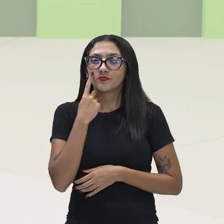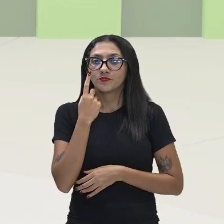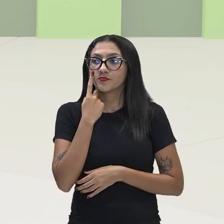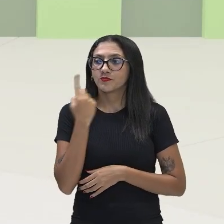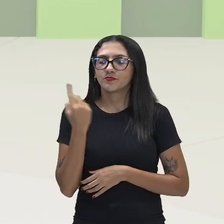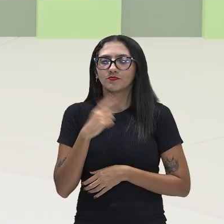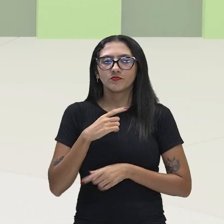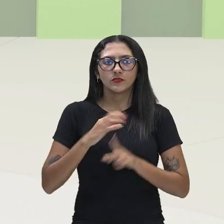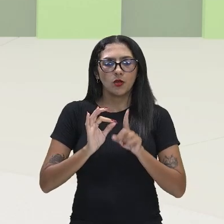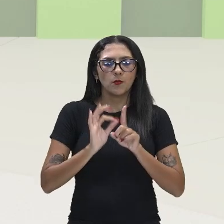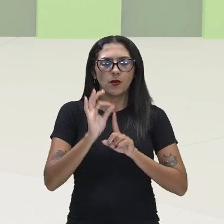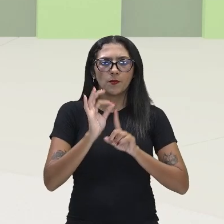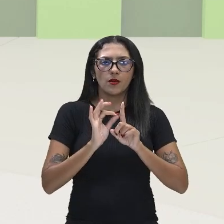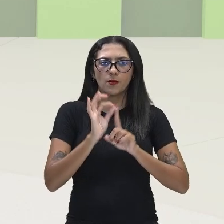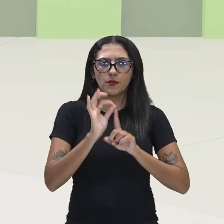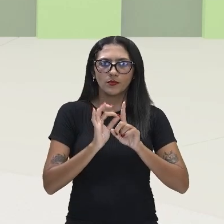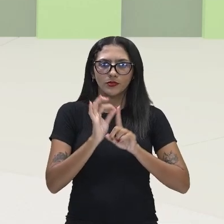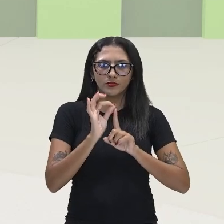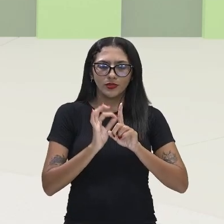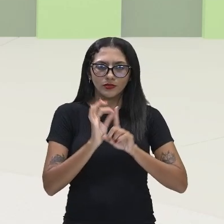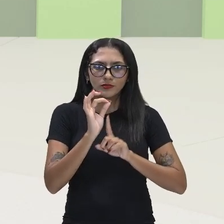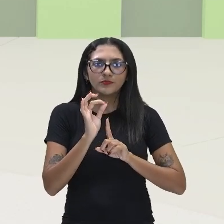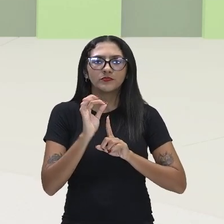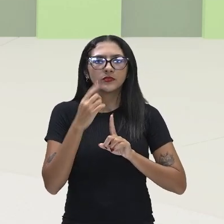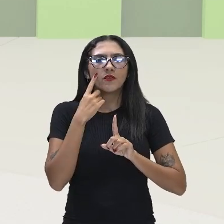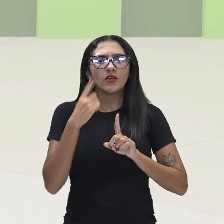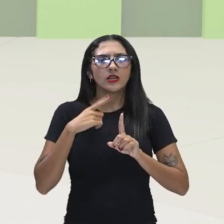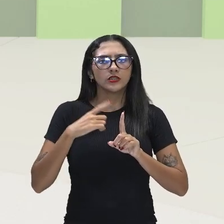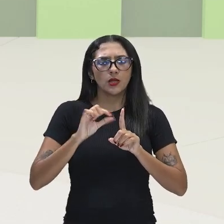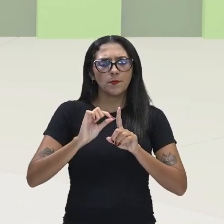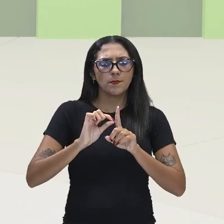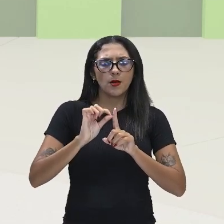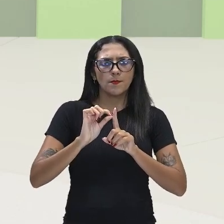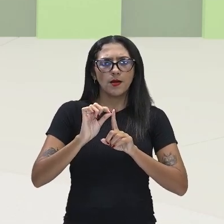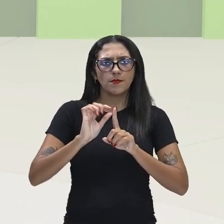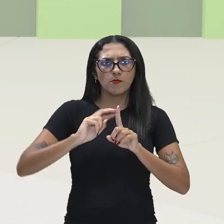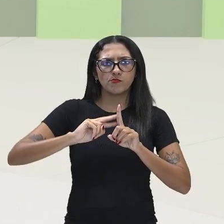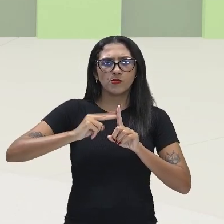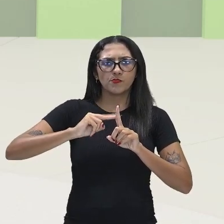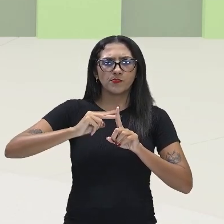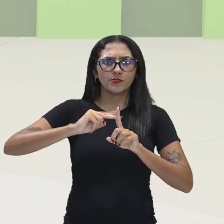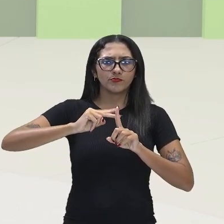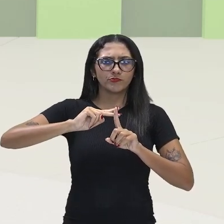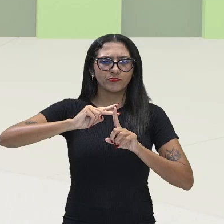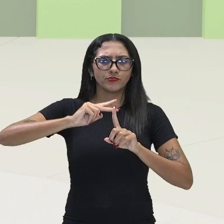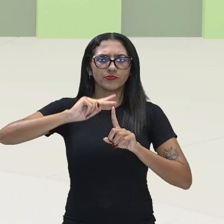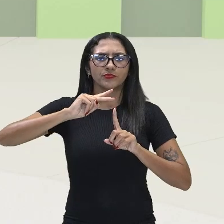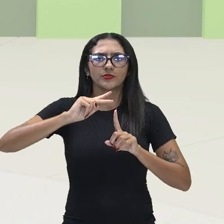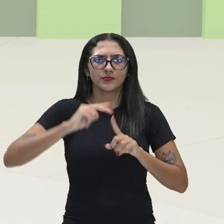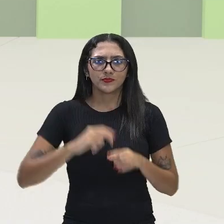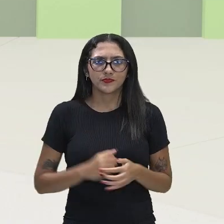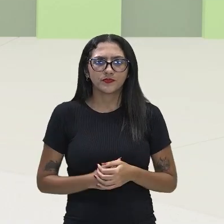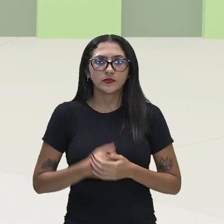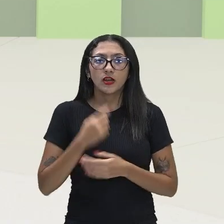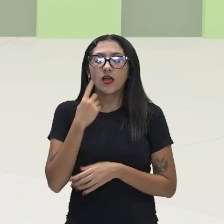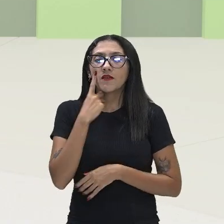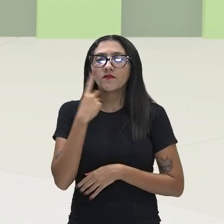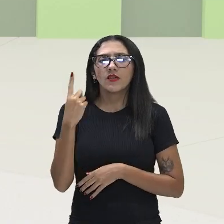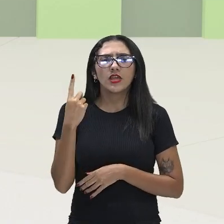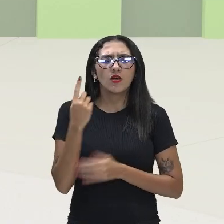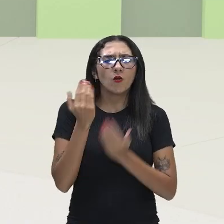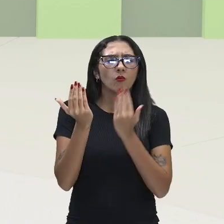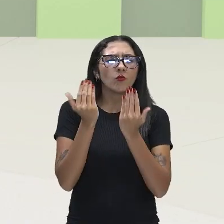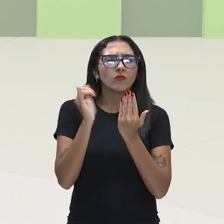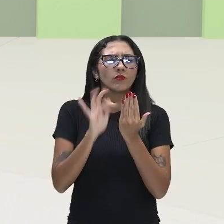termômetro e percebam que ele vai ali, ó, aumentando. E aí, vejam no nosso planeta Terra o que está